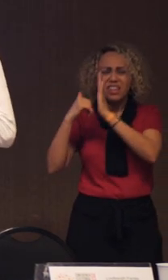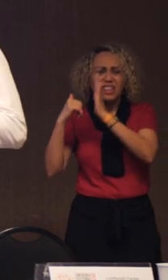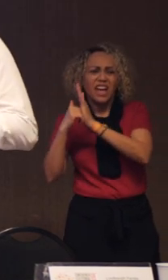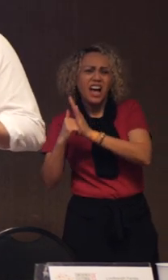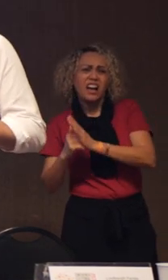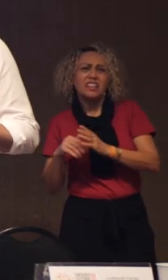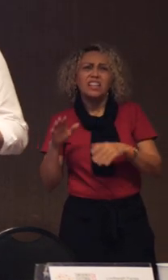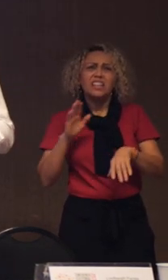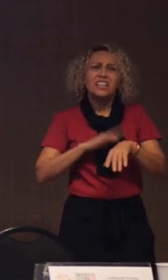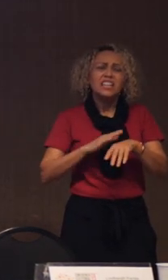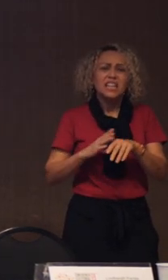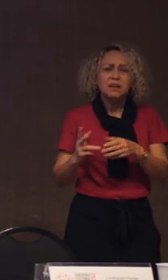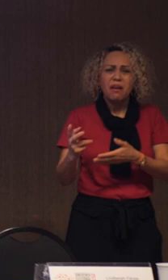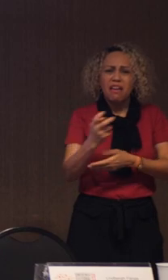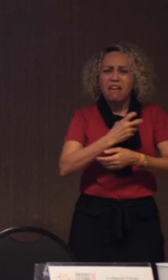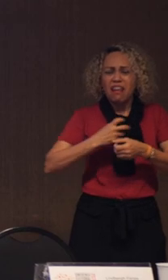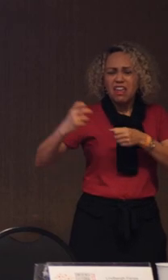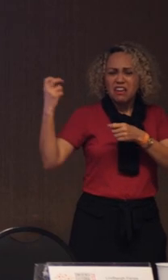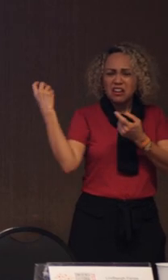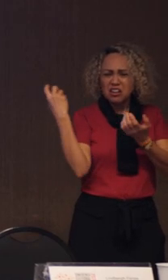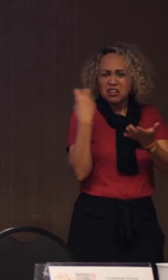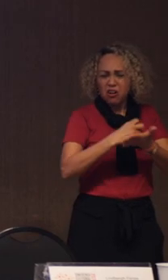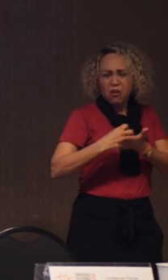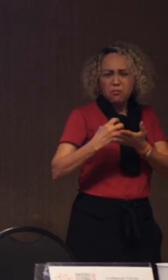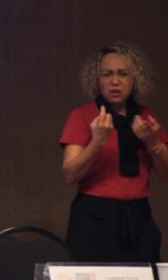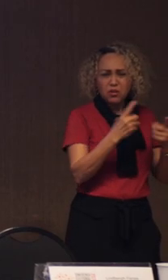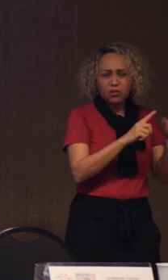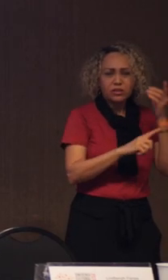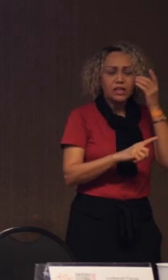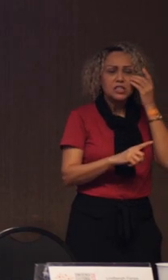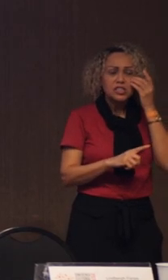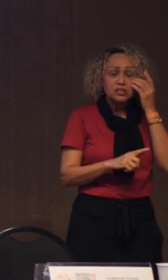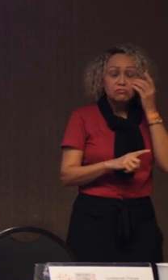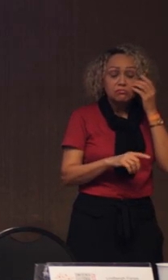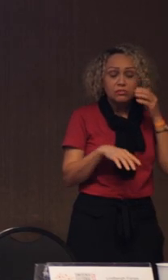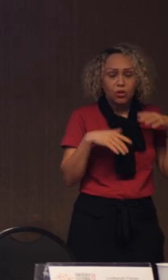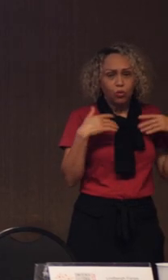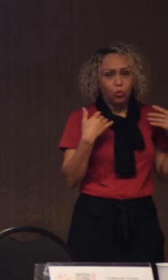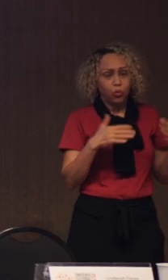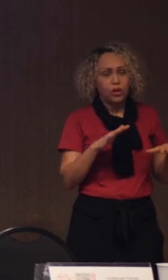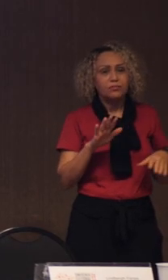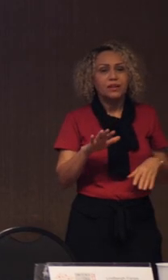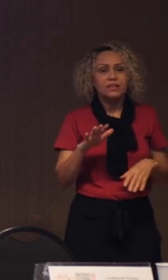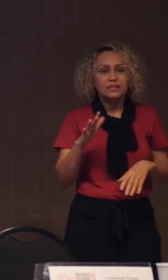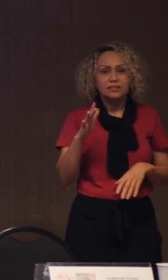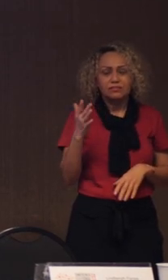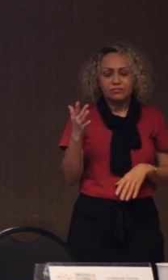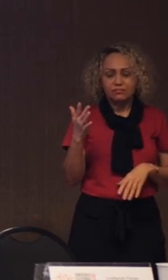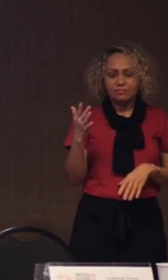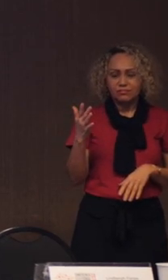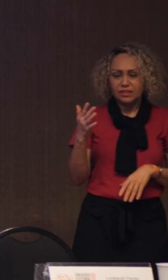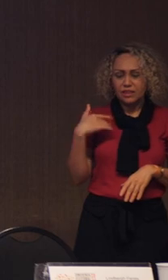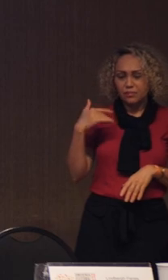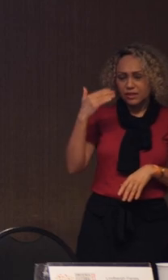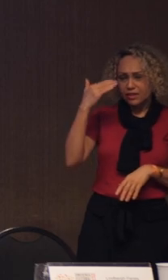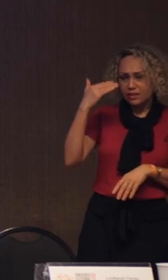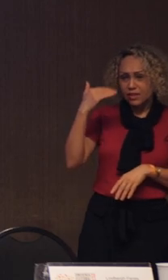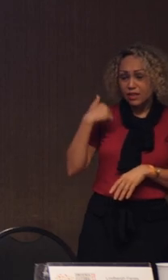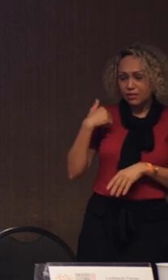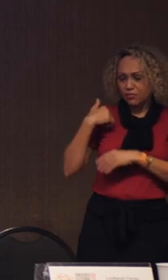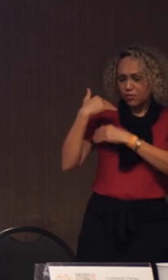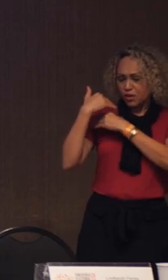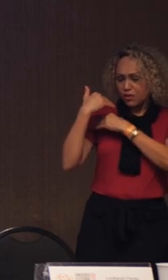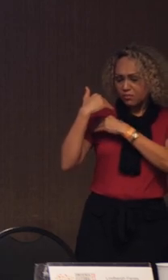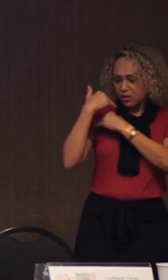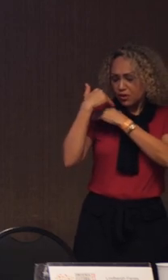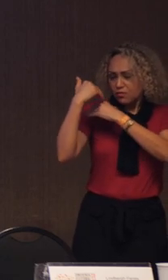golpe contra a Dilma, eu fui chamado para uma formatura, Márcio Jardim, que foi da Uni, na Universidade Federal